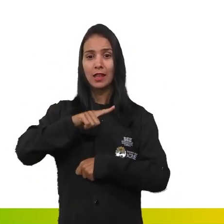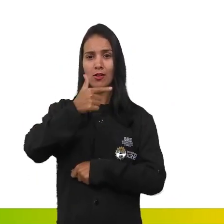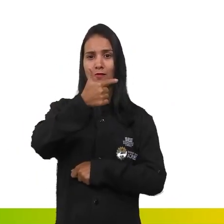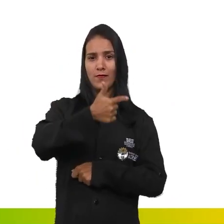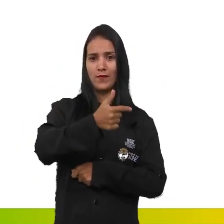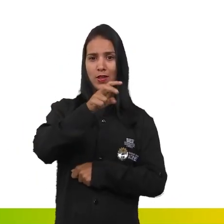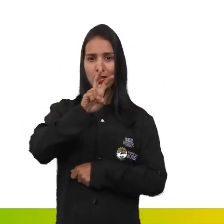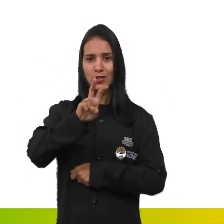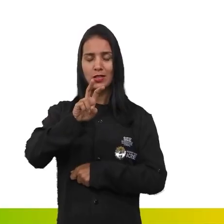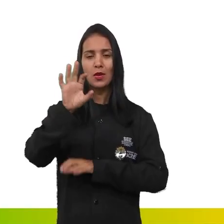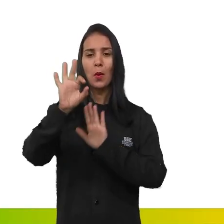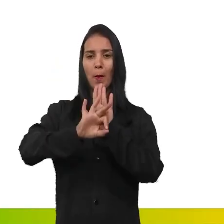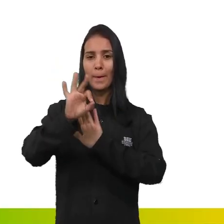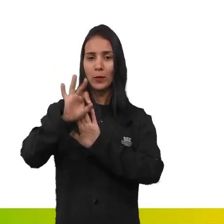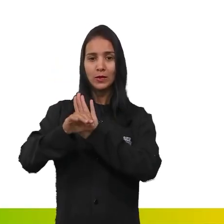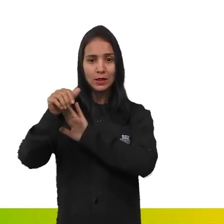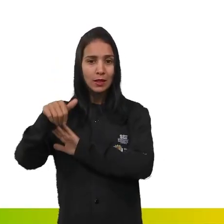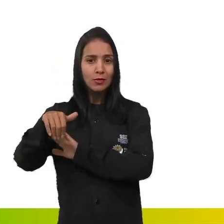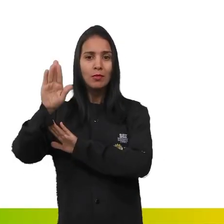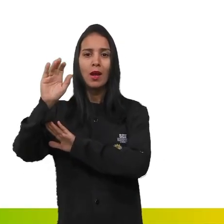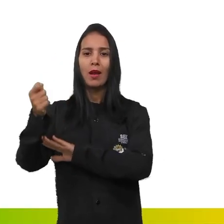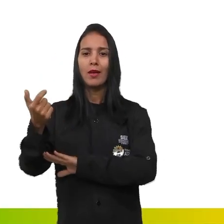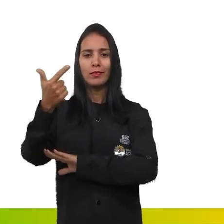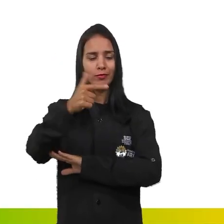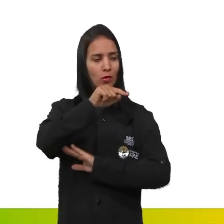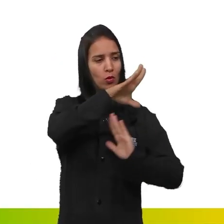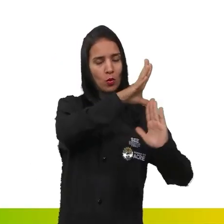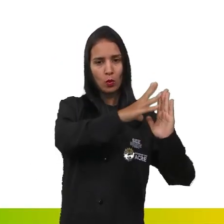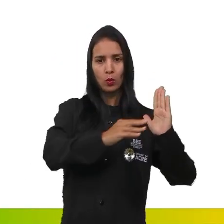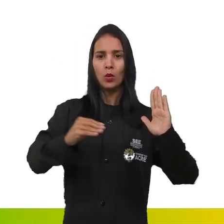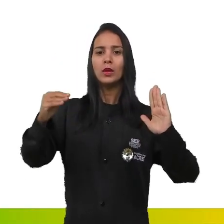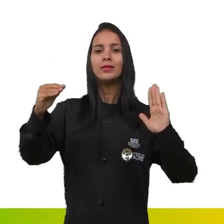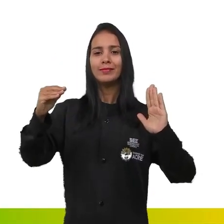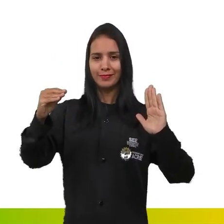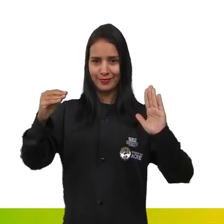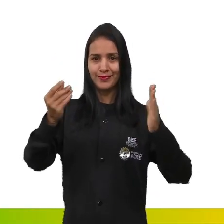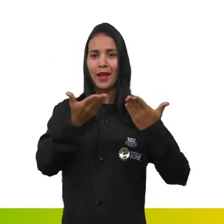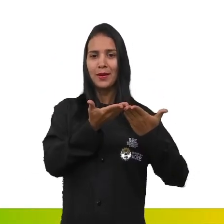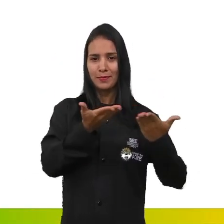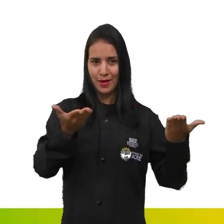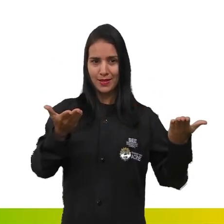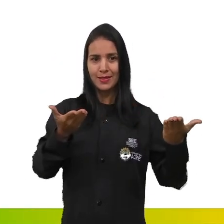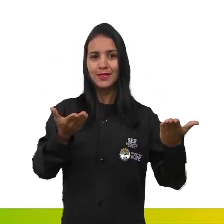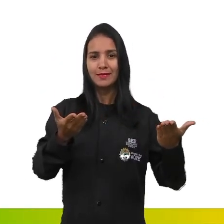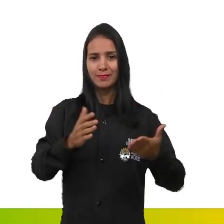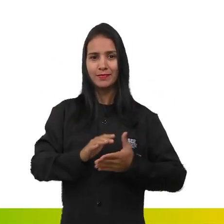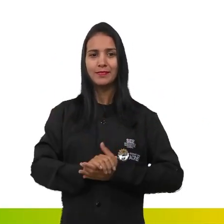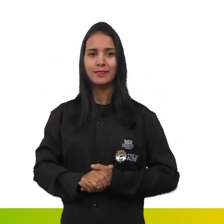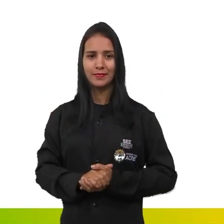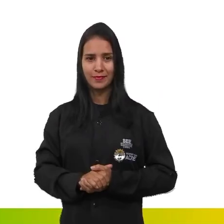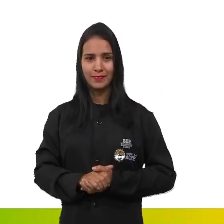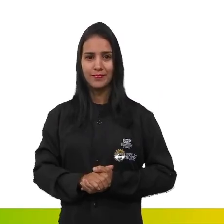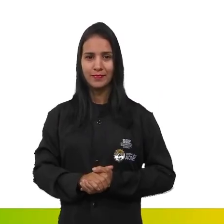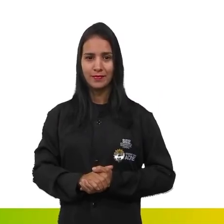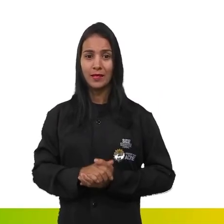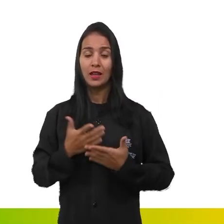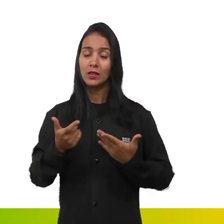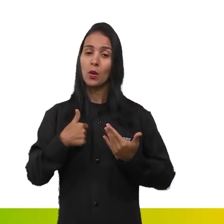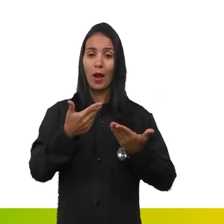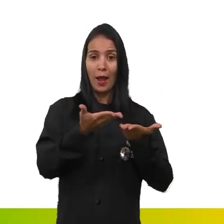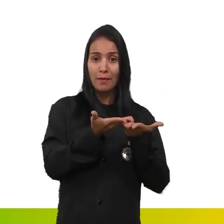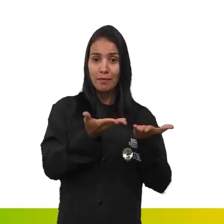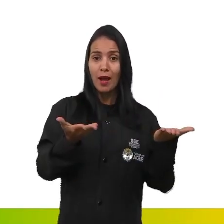25% maiores do que a lata atual. A base tem que ser 25% maior do